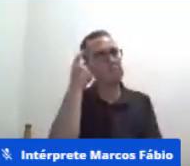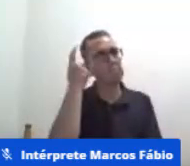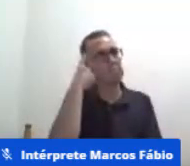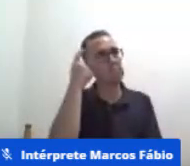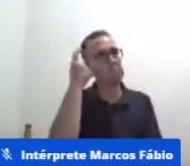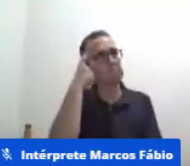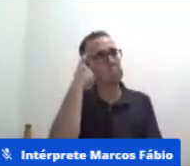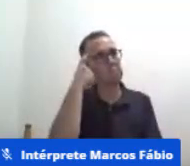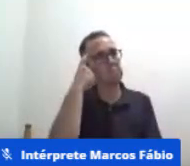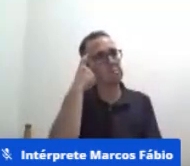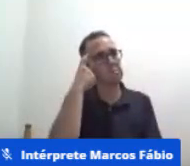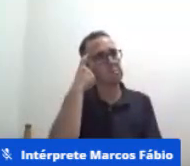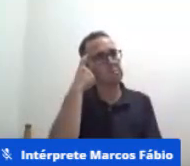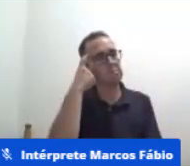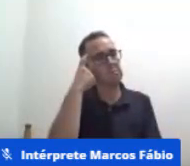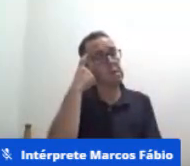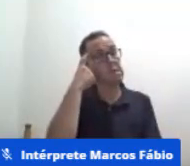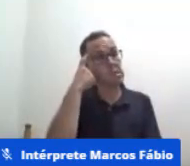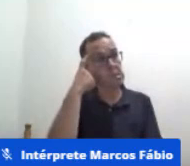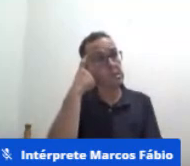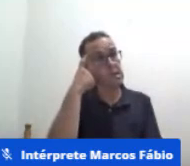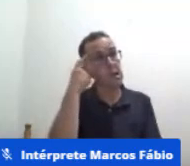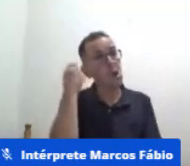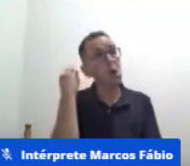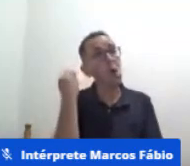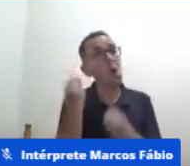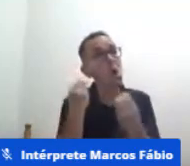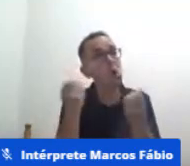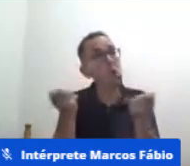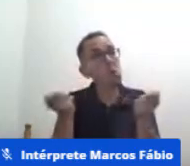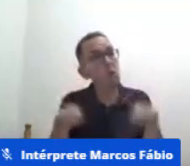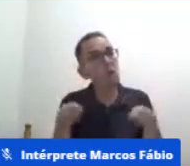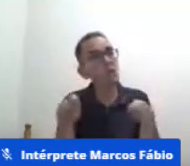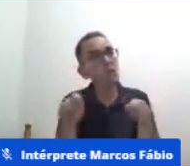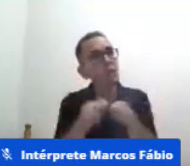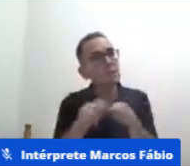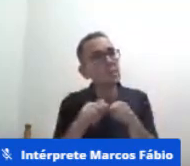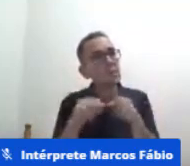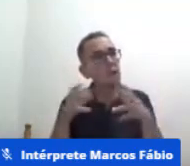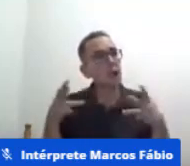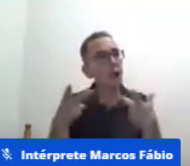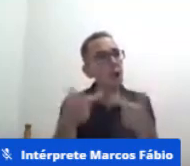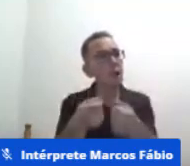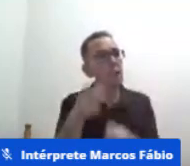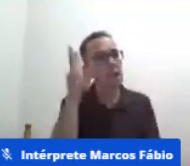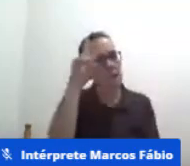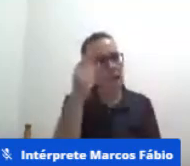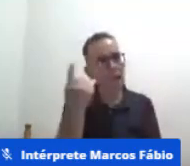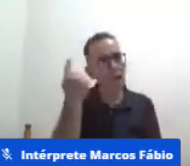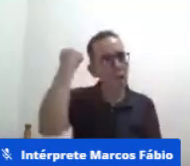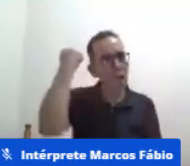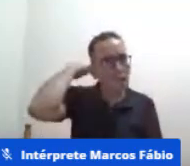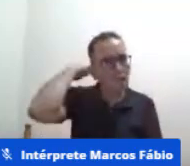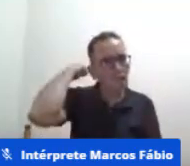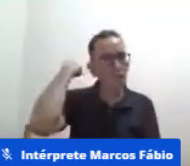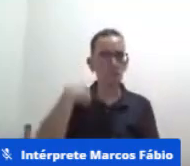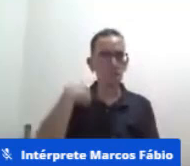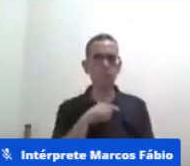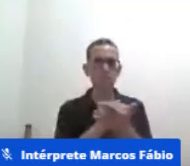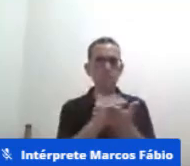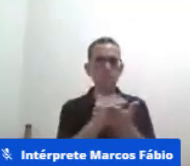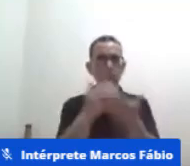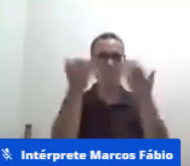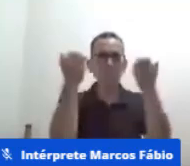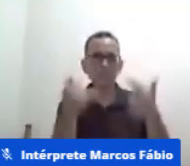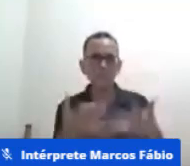mais palpável. Vamos ver como eu posso proporcionar isso. Lembra que lá atrás a gente comentou que o currículo